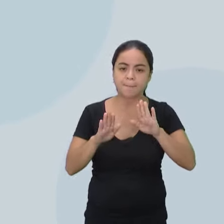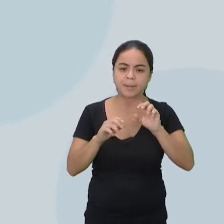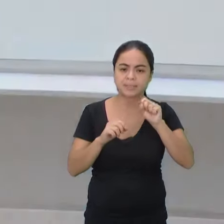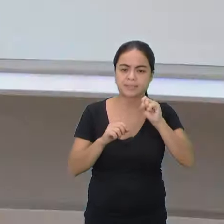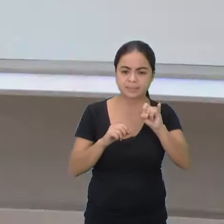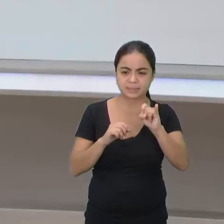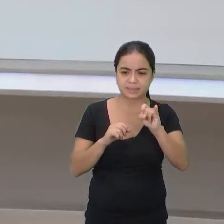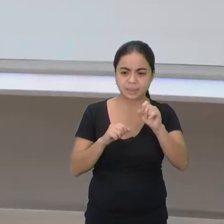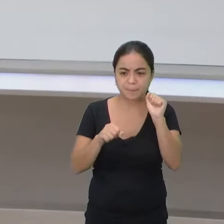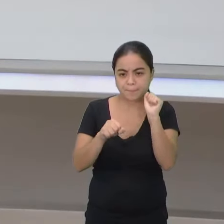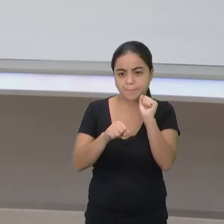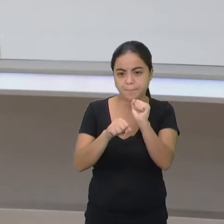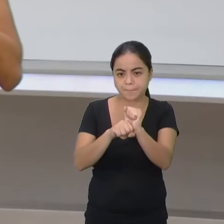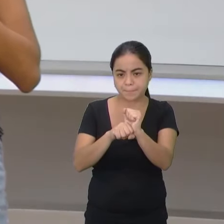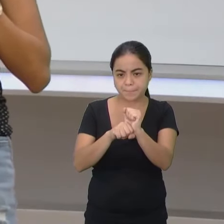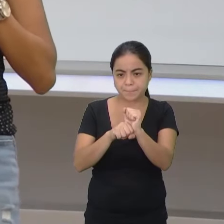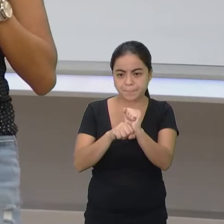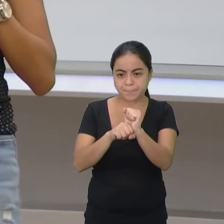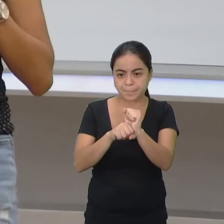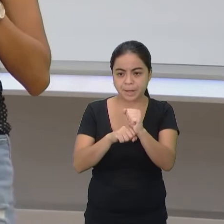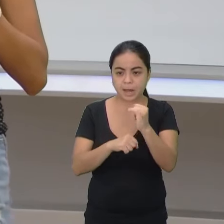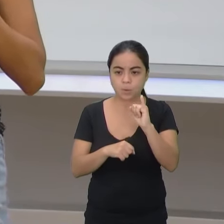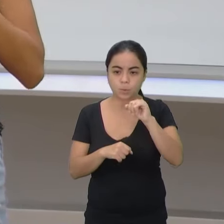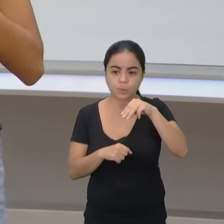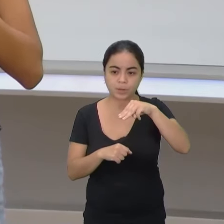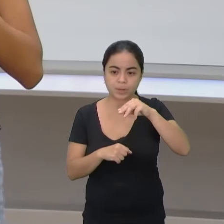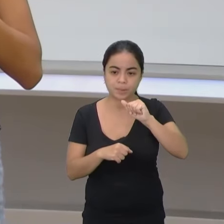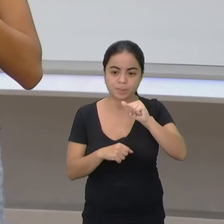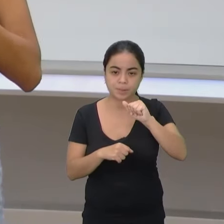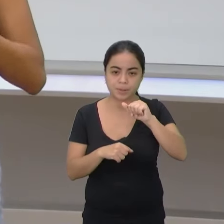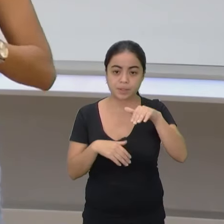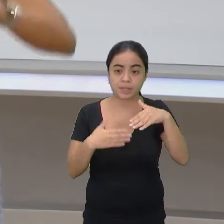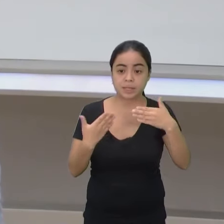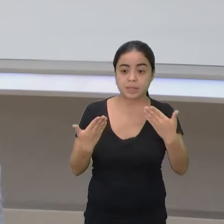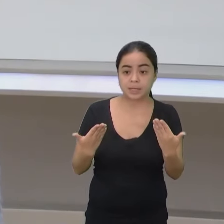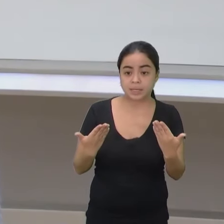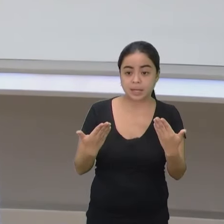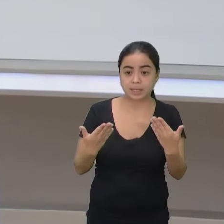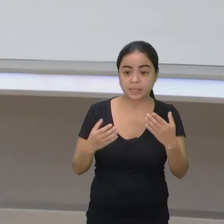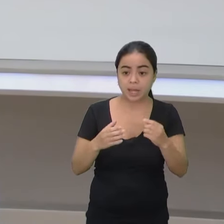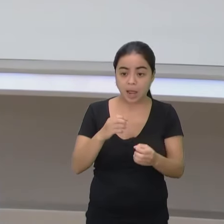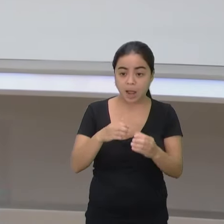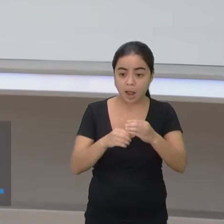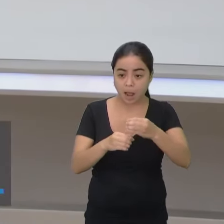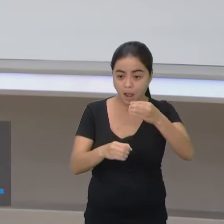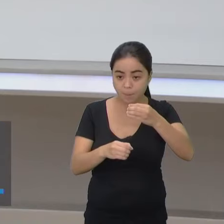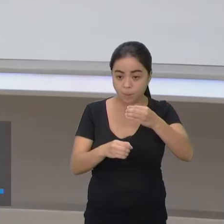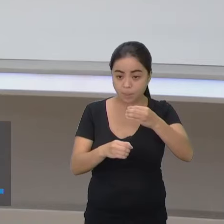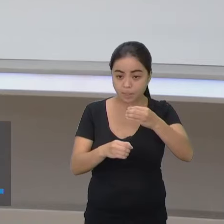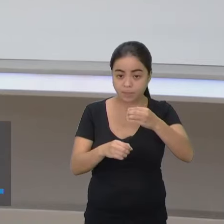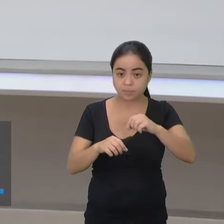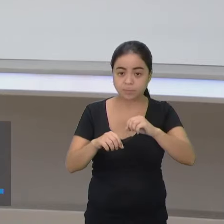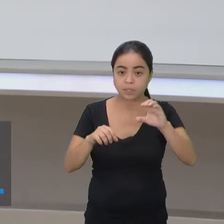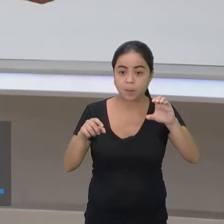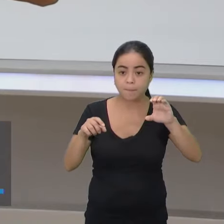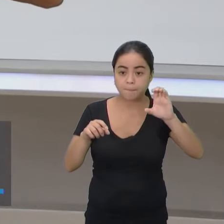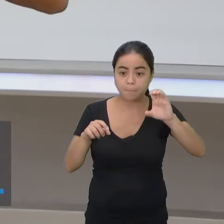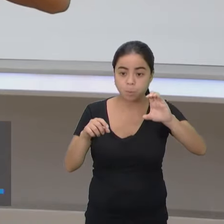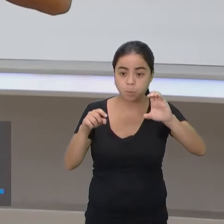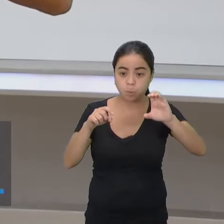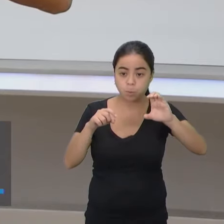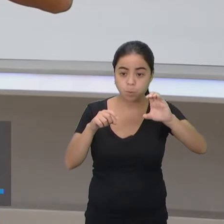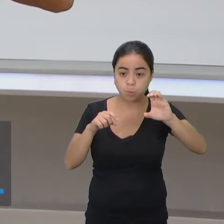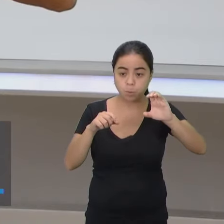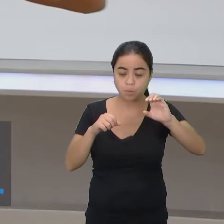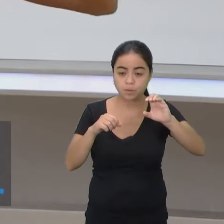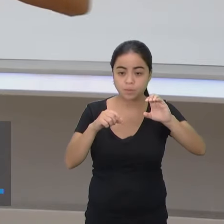mexesse a bobina, será que também dava eletricidade? Pesquisa isso, né? Para o ímã e começa a mexer a bobina, né? Porque o que a gente